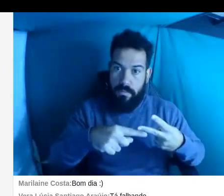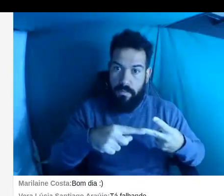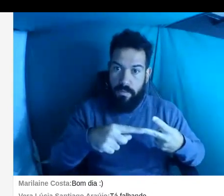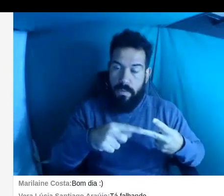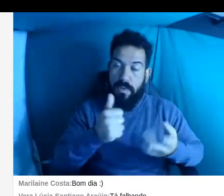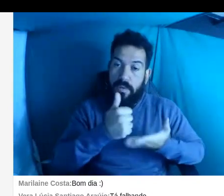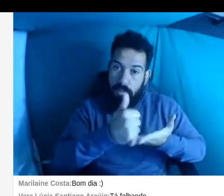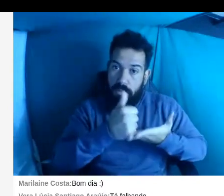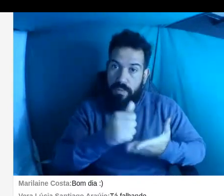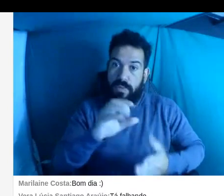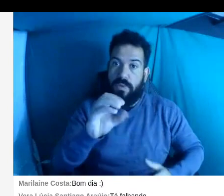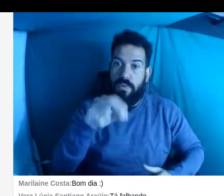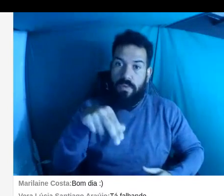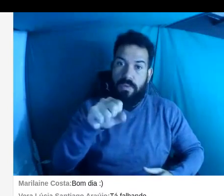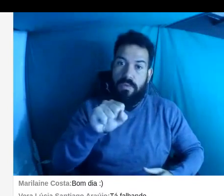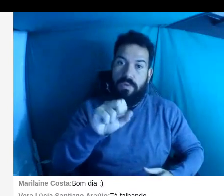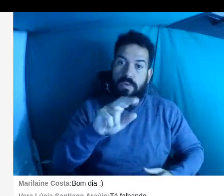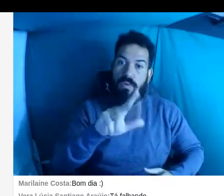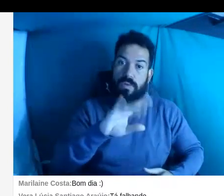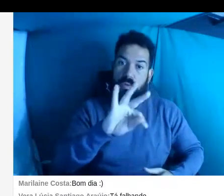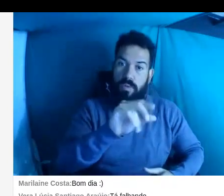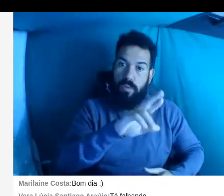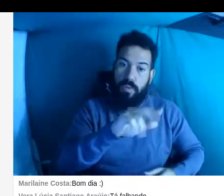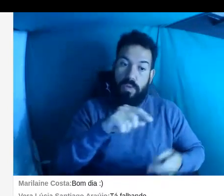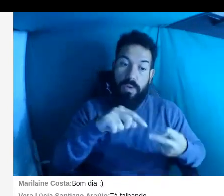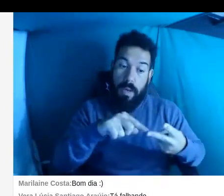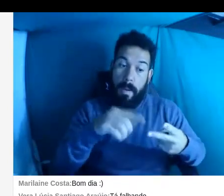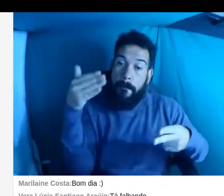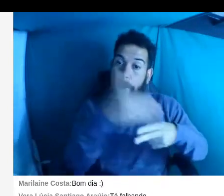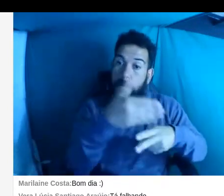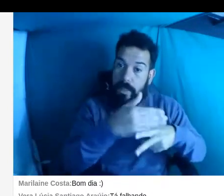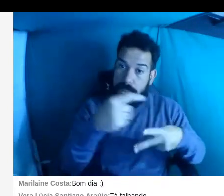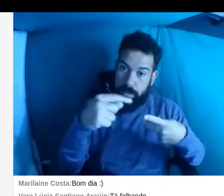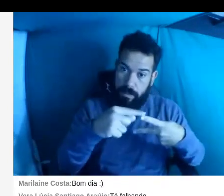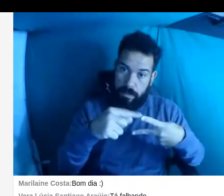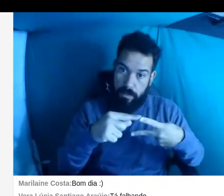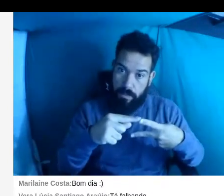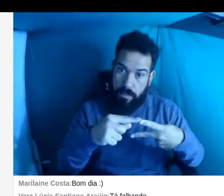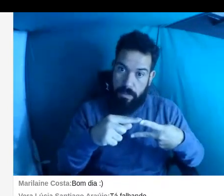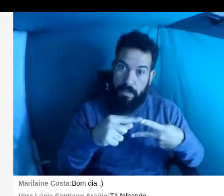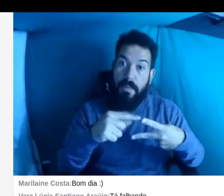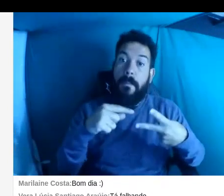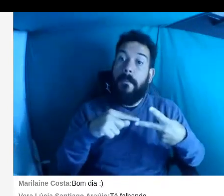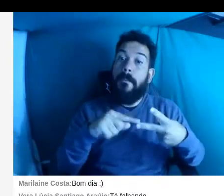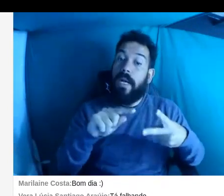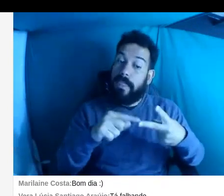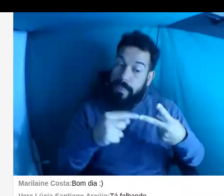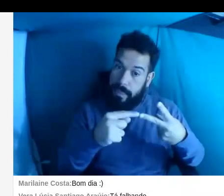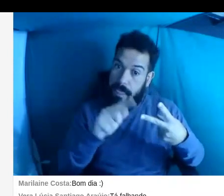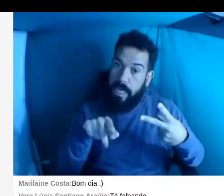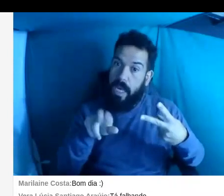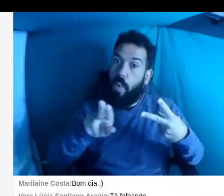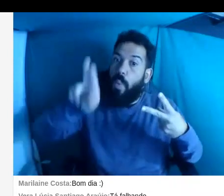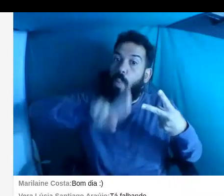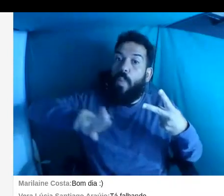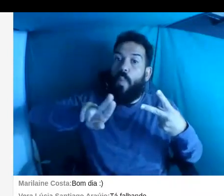é aquele que participa do roteiro como usuário e, ao mesmo